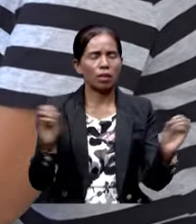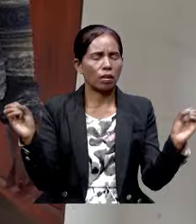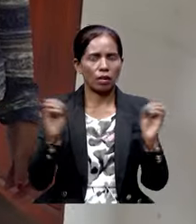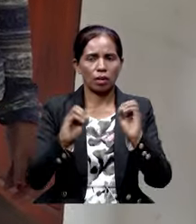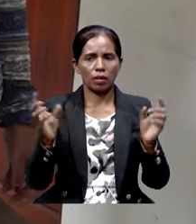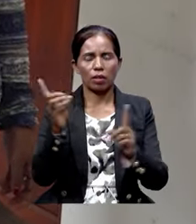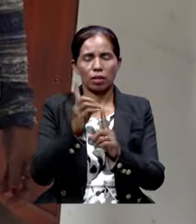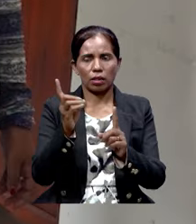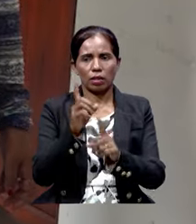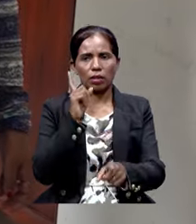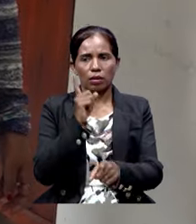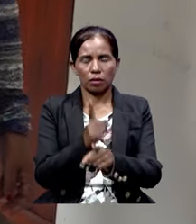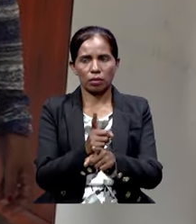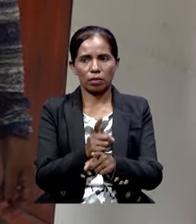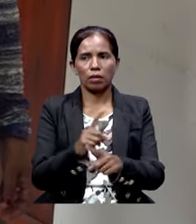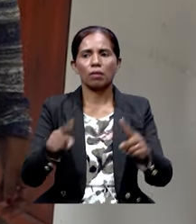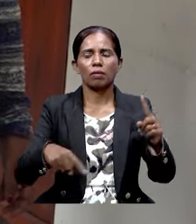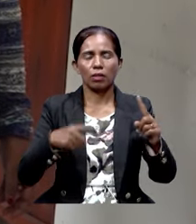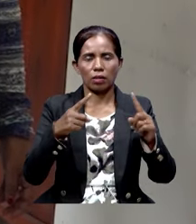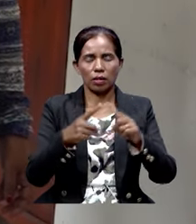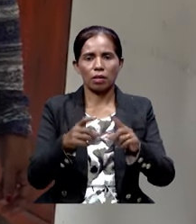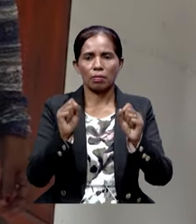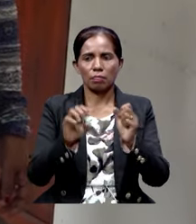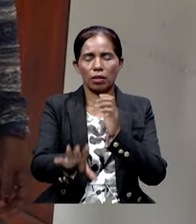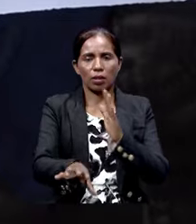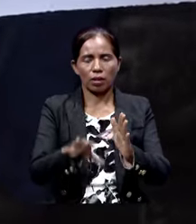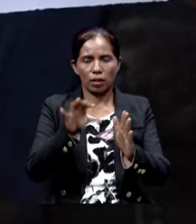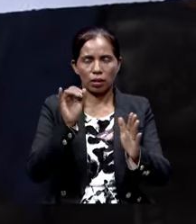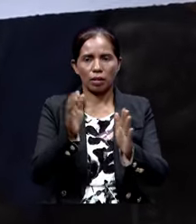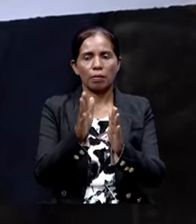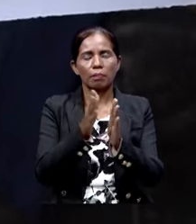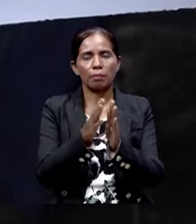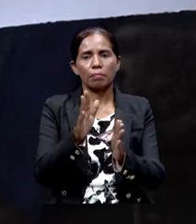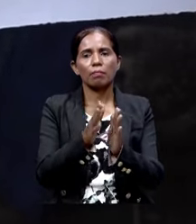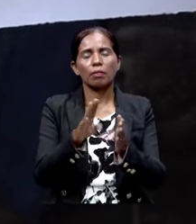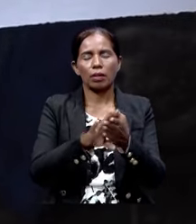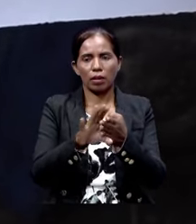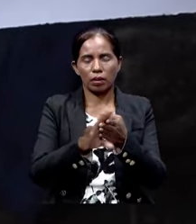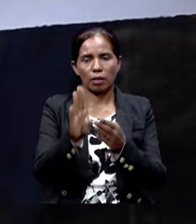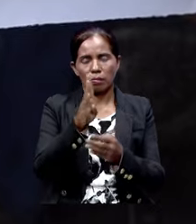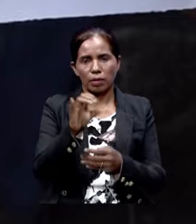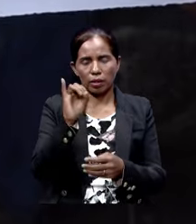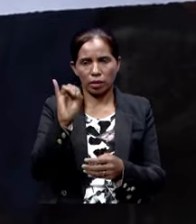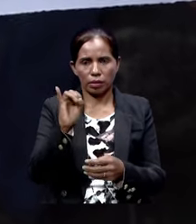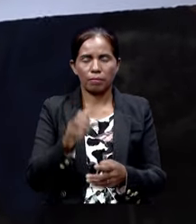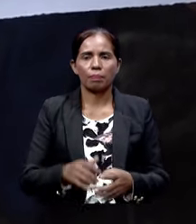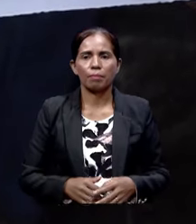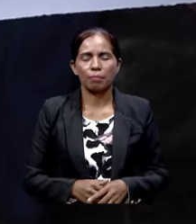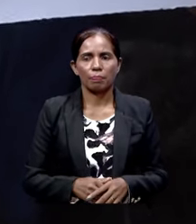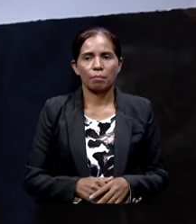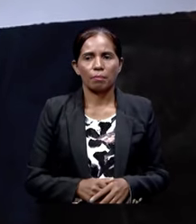data certeza. Banheira, maca bele retan, blanco, bilhete de identidade original.